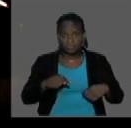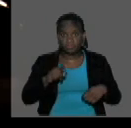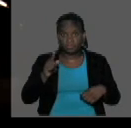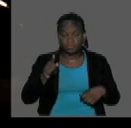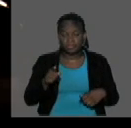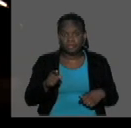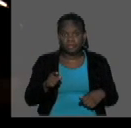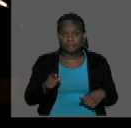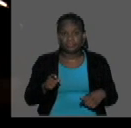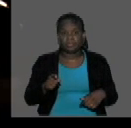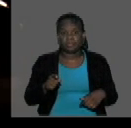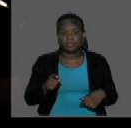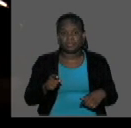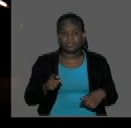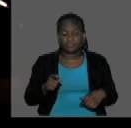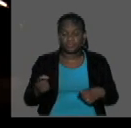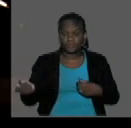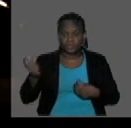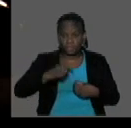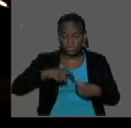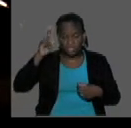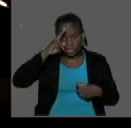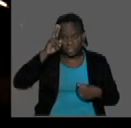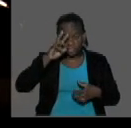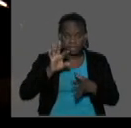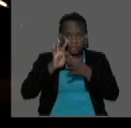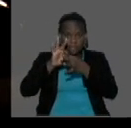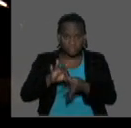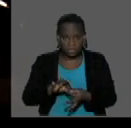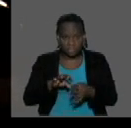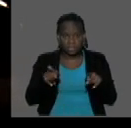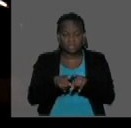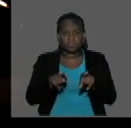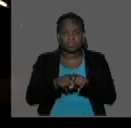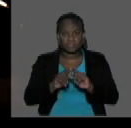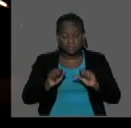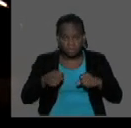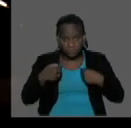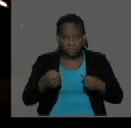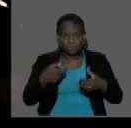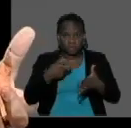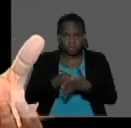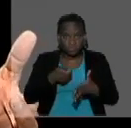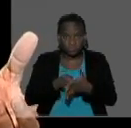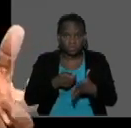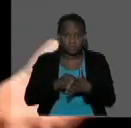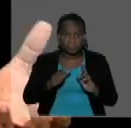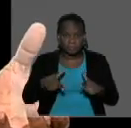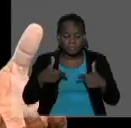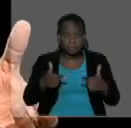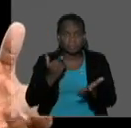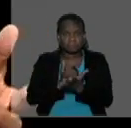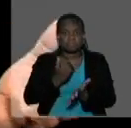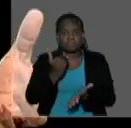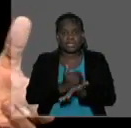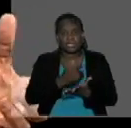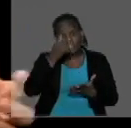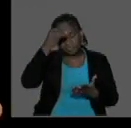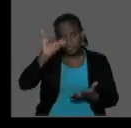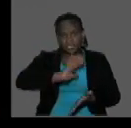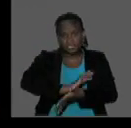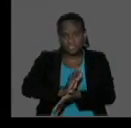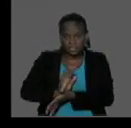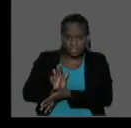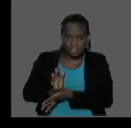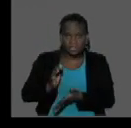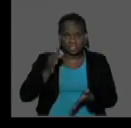se realmente se reconstruir a unidade e lutar com mais efervescência contra o